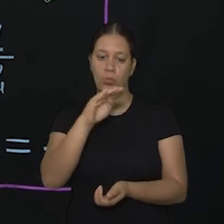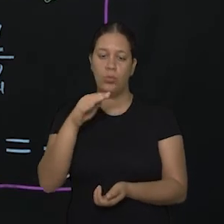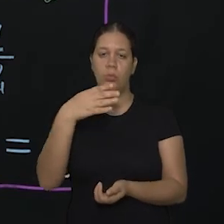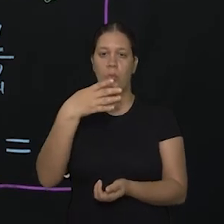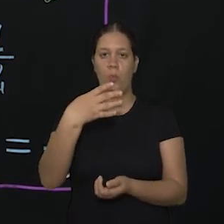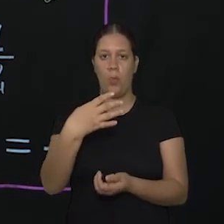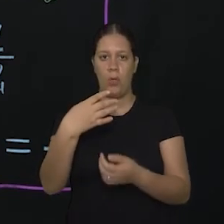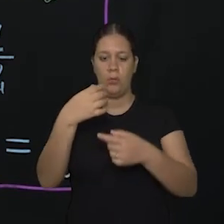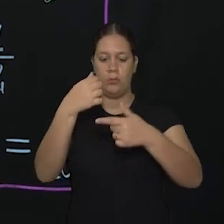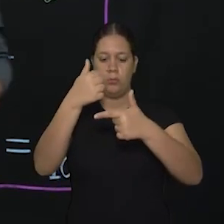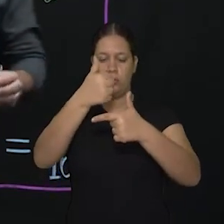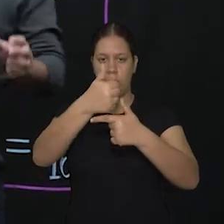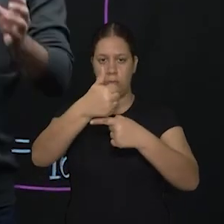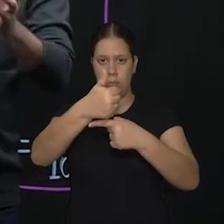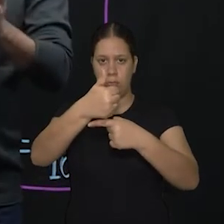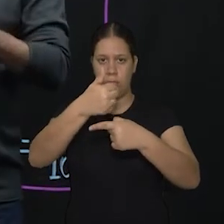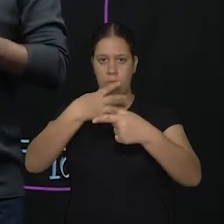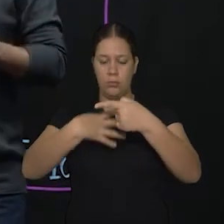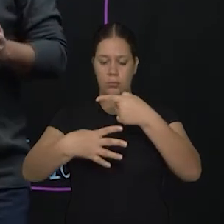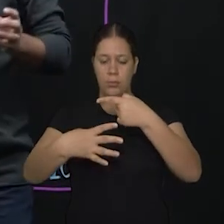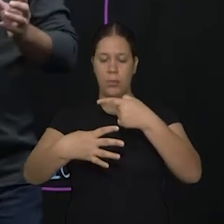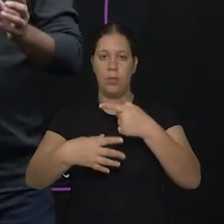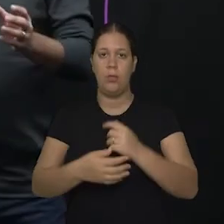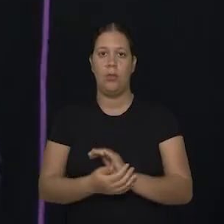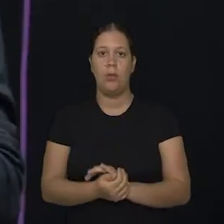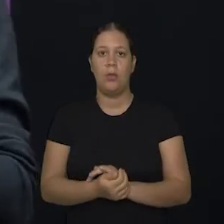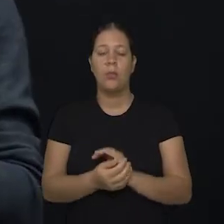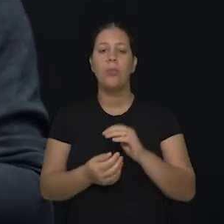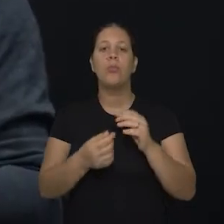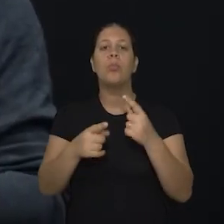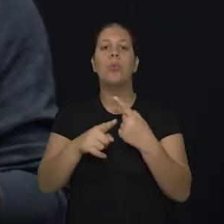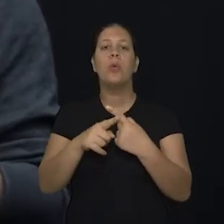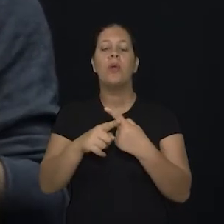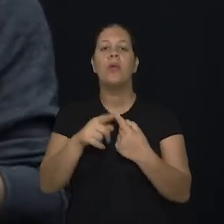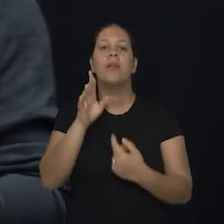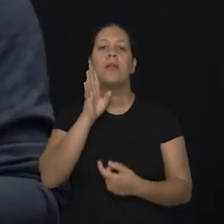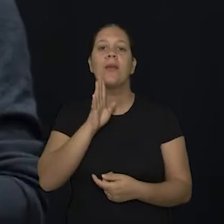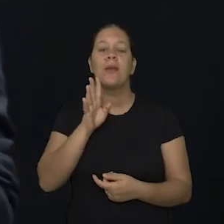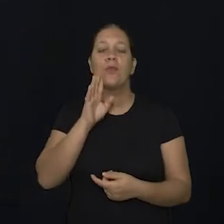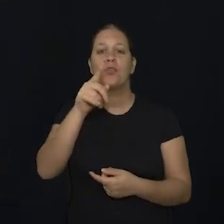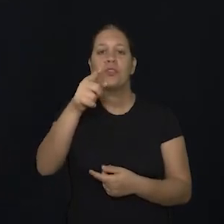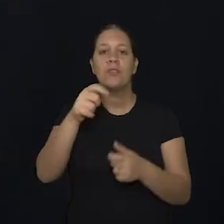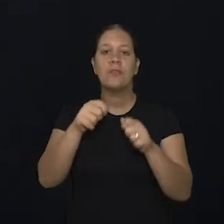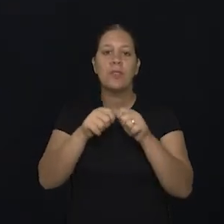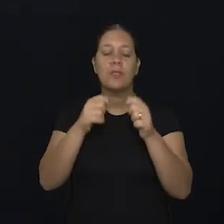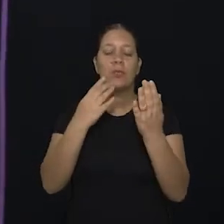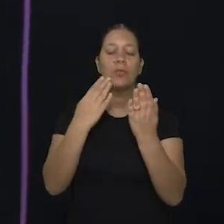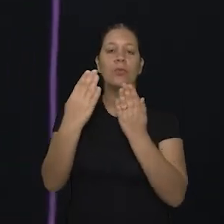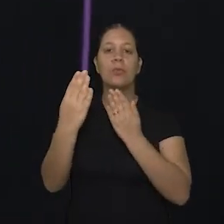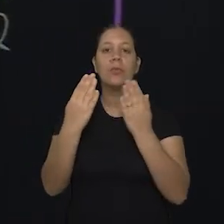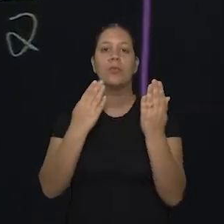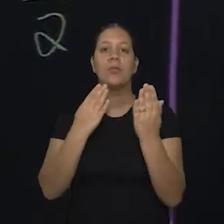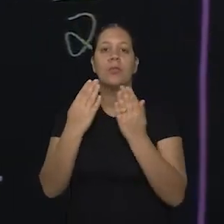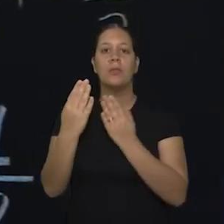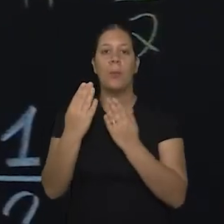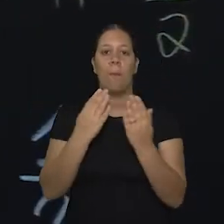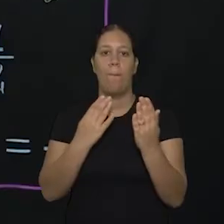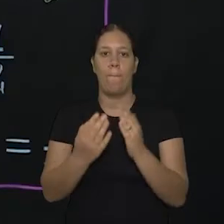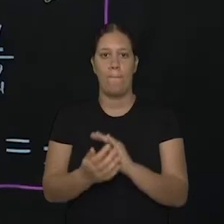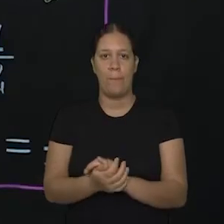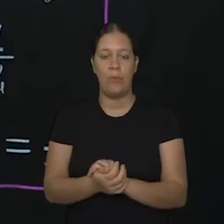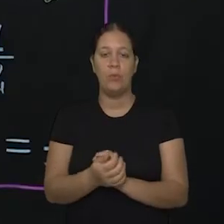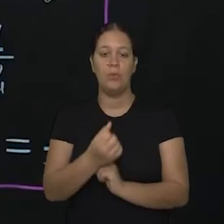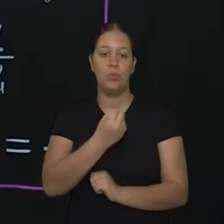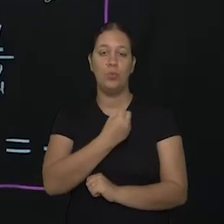bom? Outra coisa importante é, por que é legal você fazer essa comparação ou até mesmo fazer essa